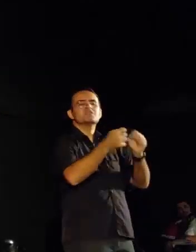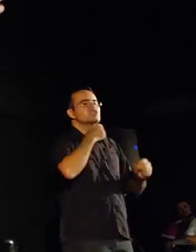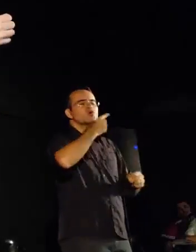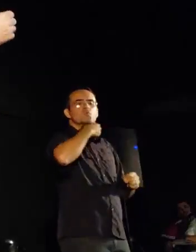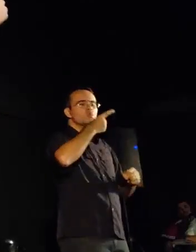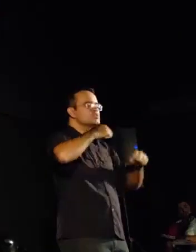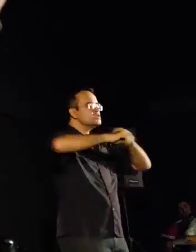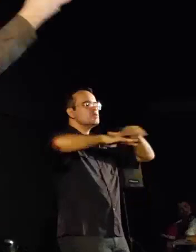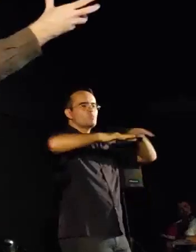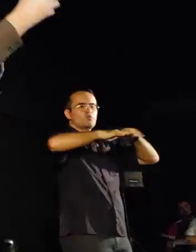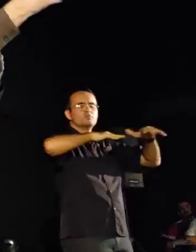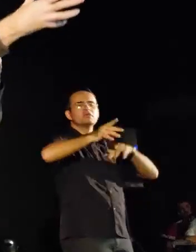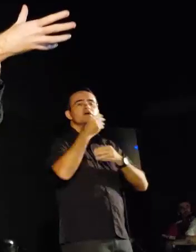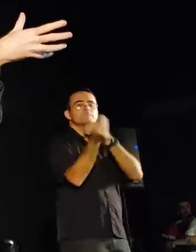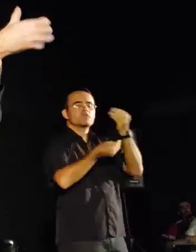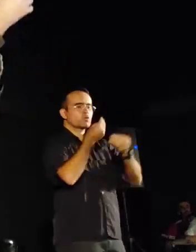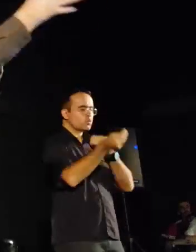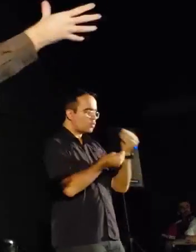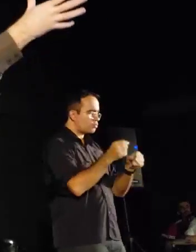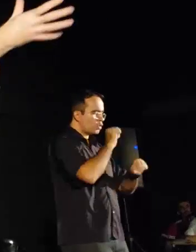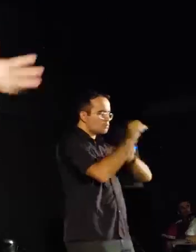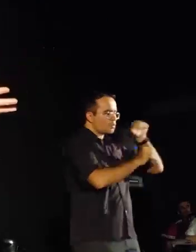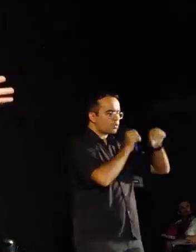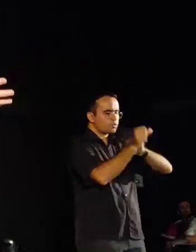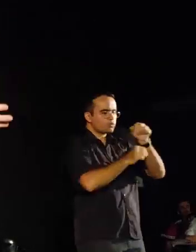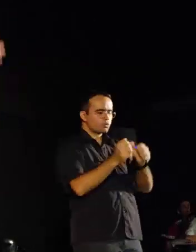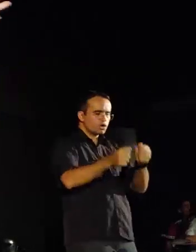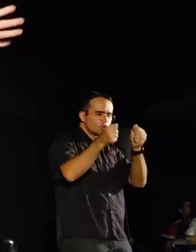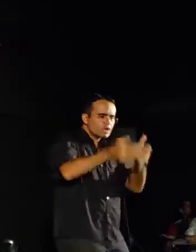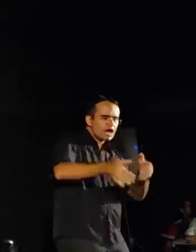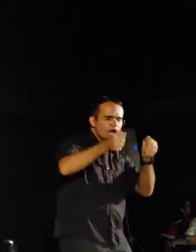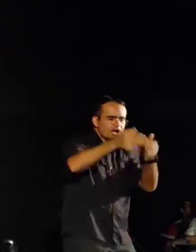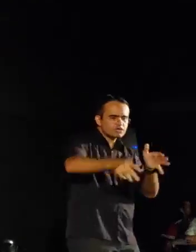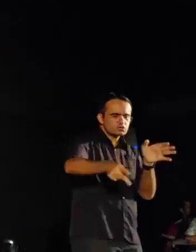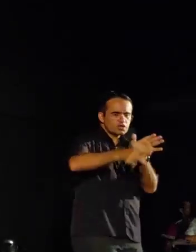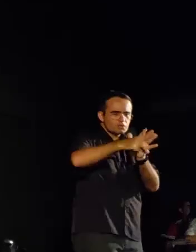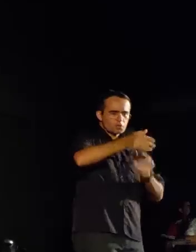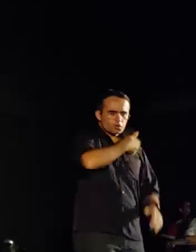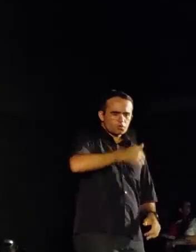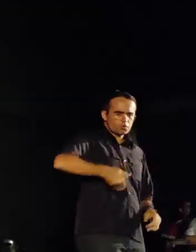por exemplo, modificar o padrão de gasto do Estado, se aqueles que